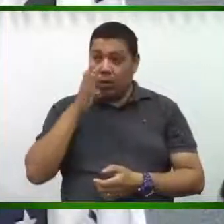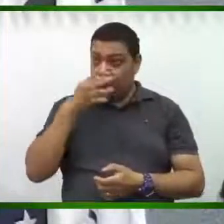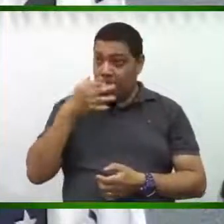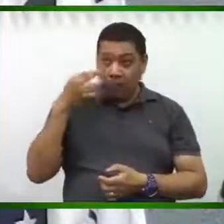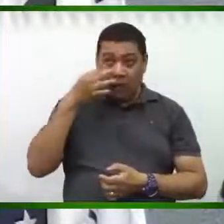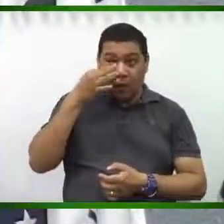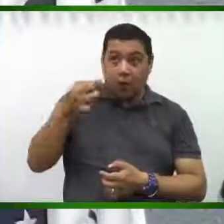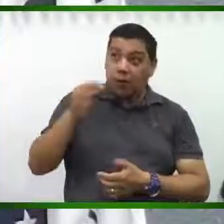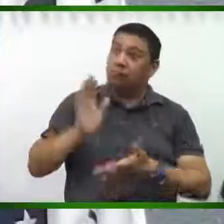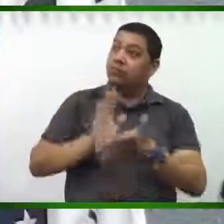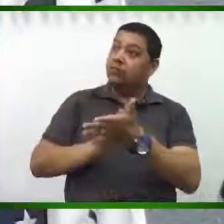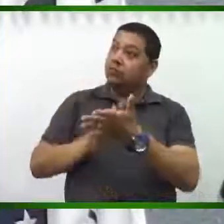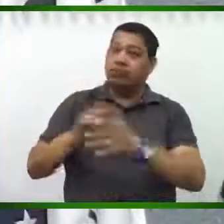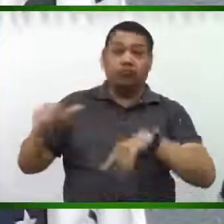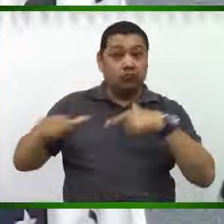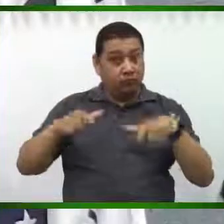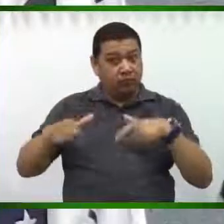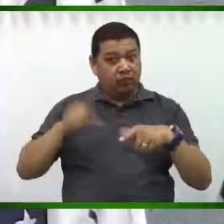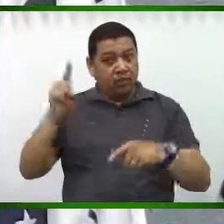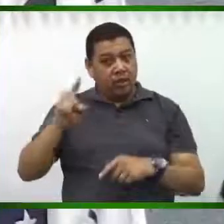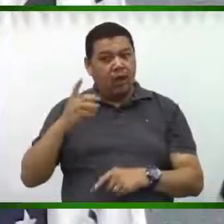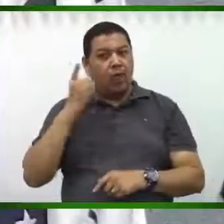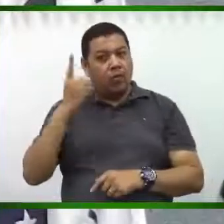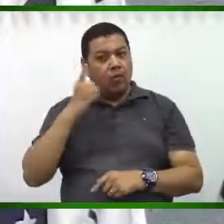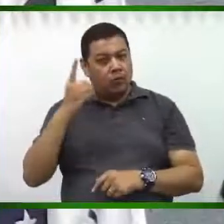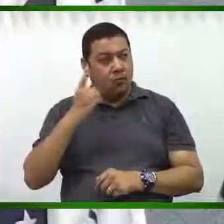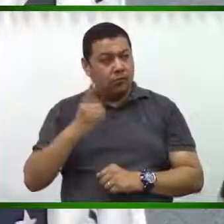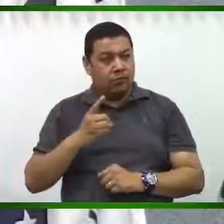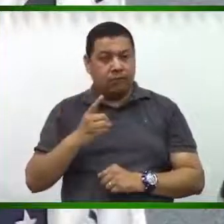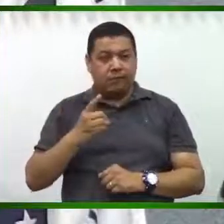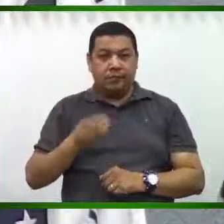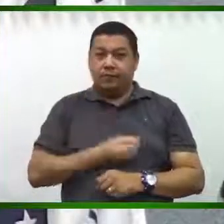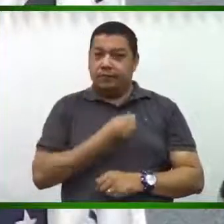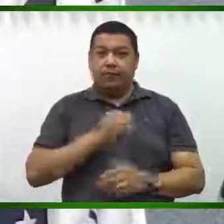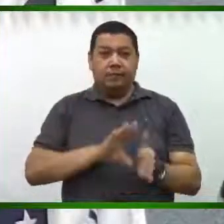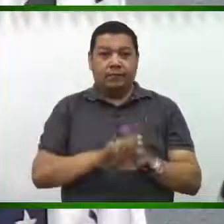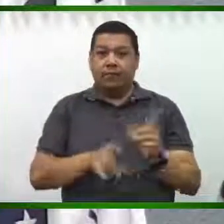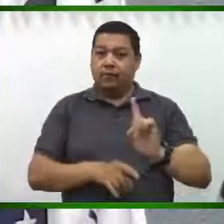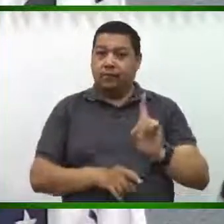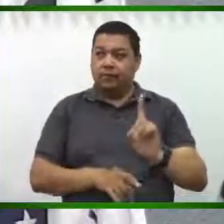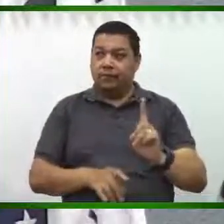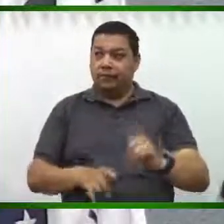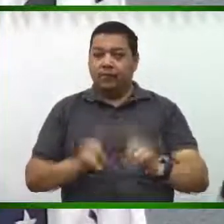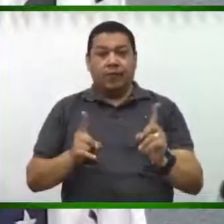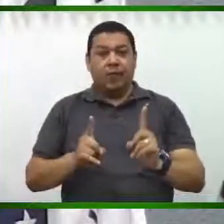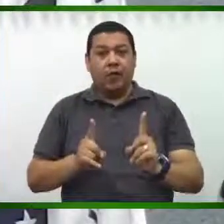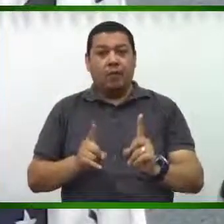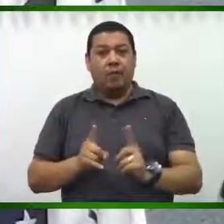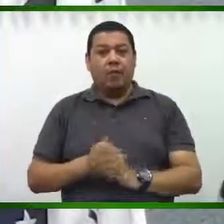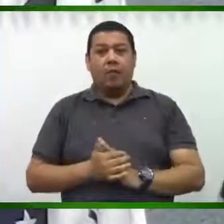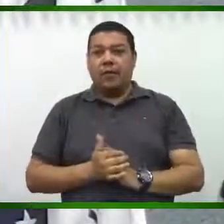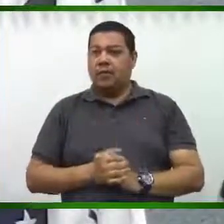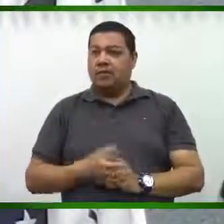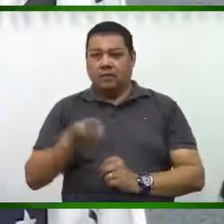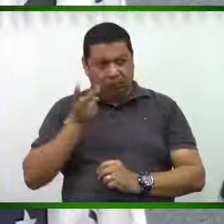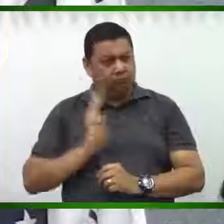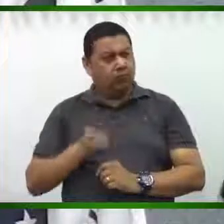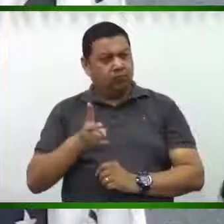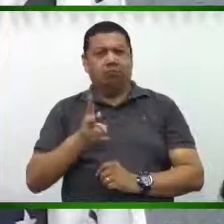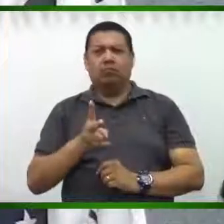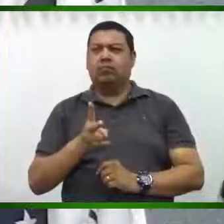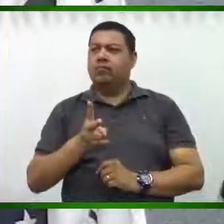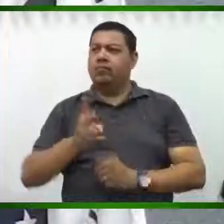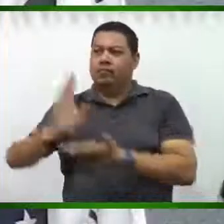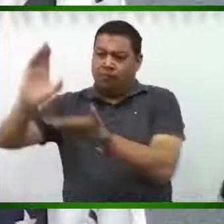do deputado. Um deputado que não mora em Cacoal, mas não mediu esforço para